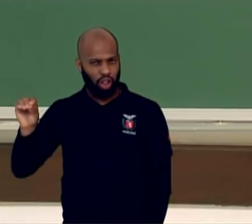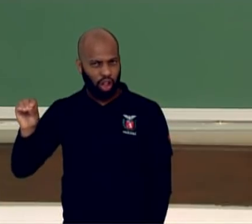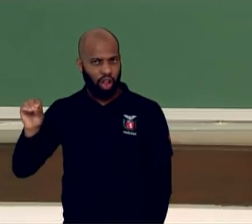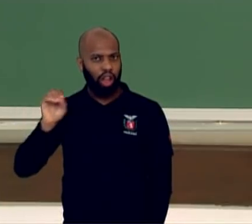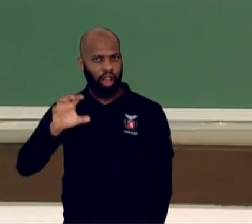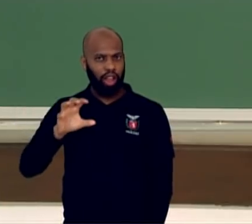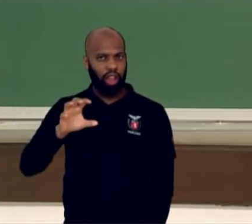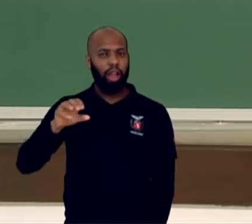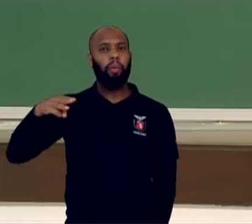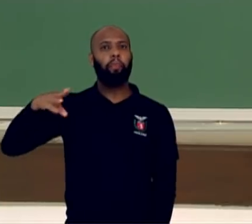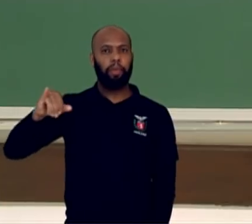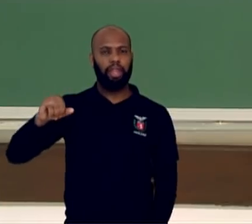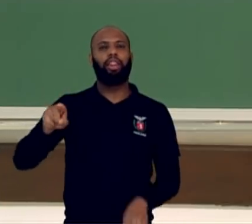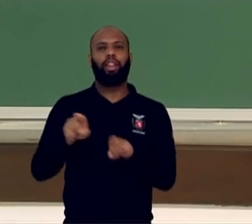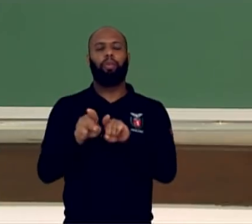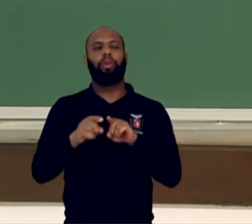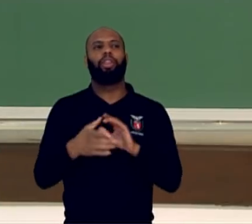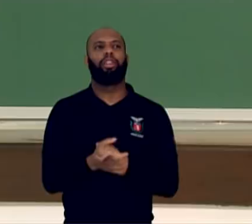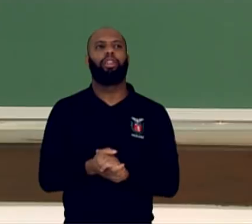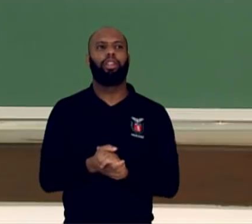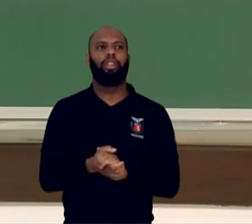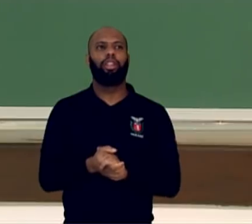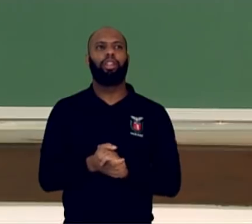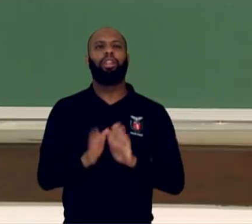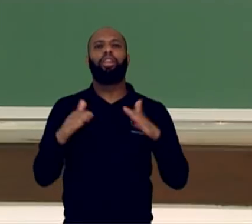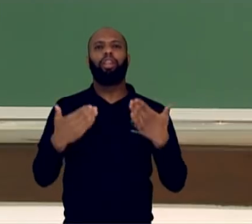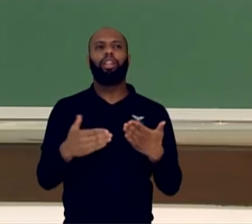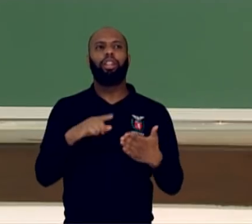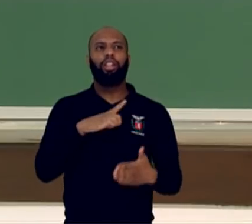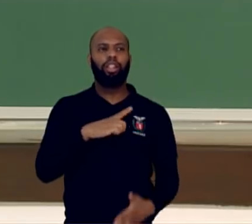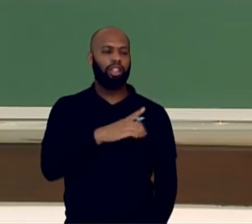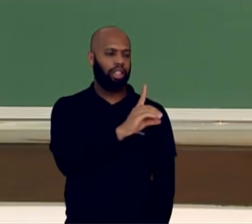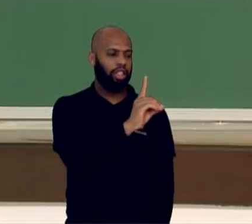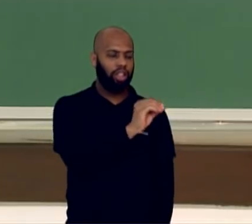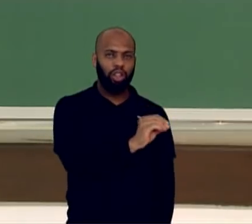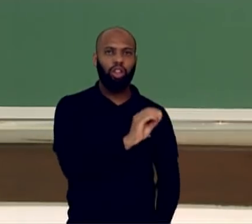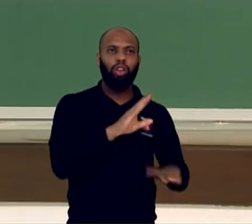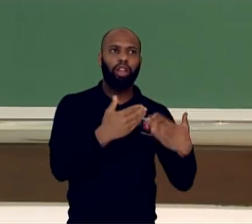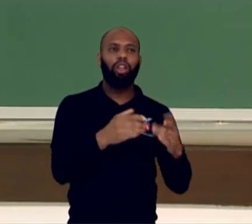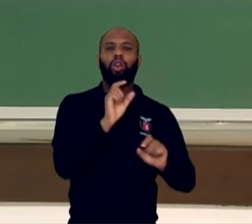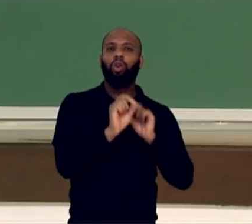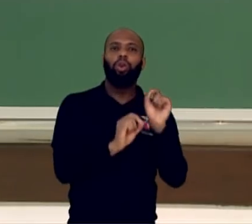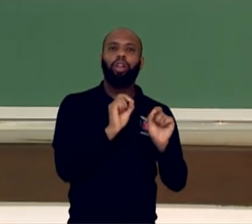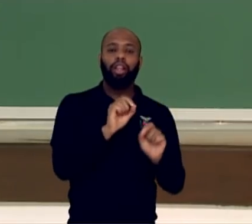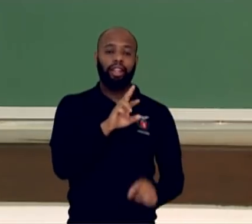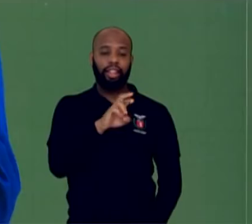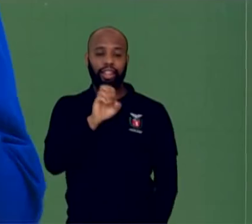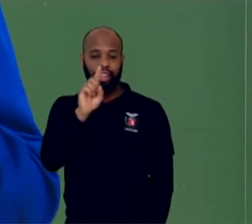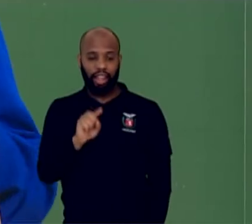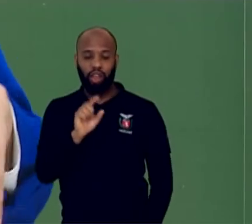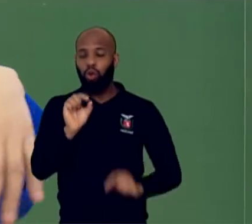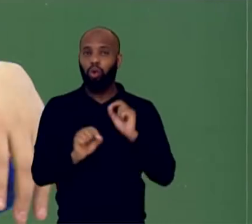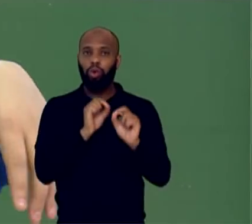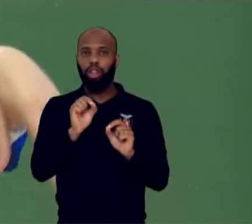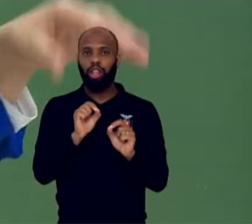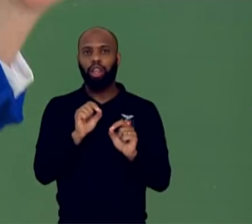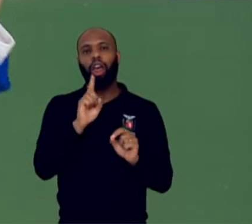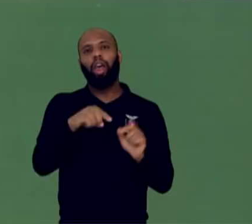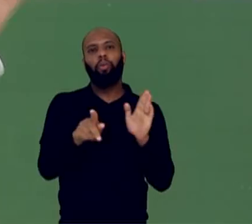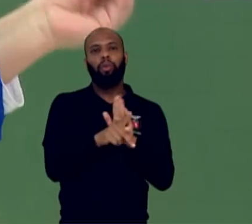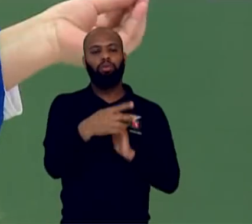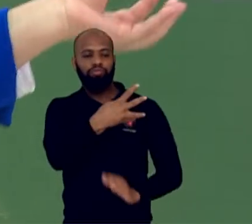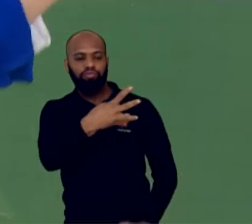que são essas, o mi também, né? Então, esse dó aqui, ele corresponde, o dó e o ré, às notas